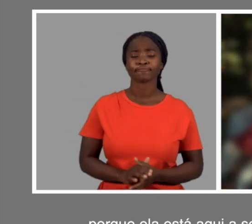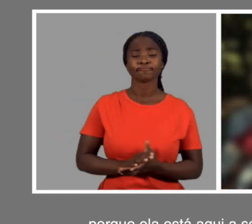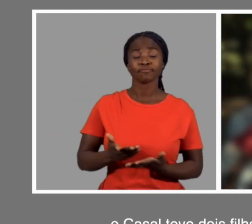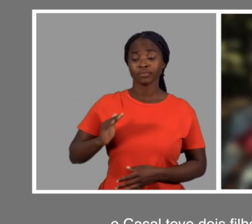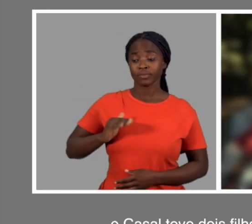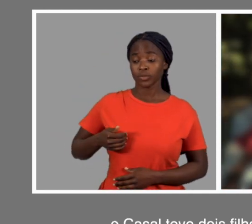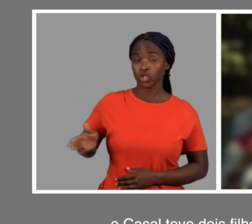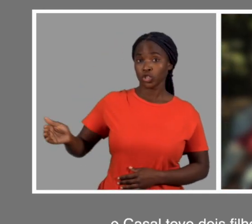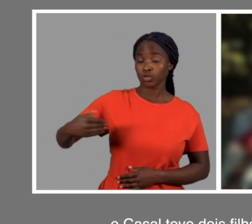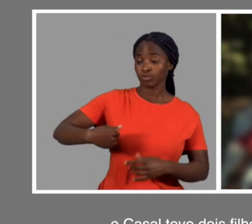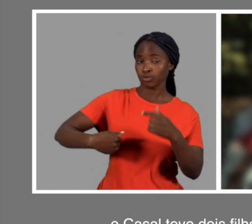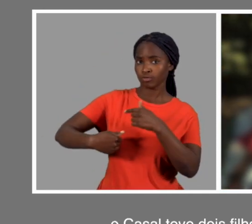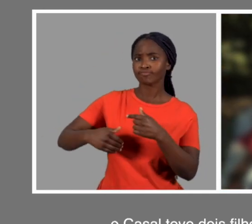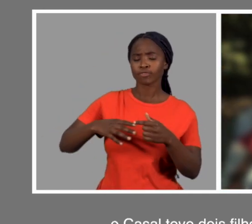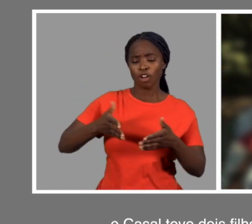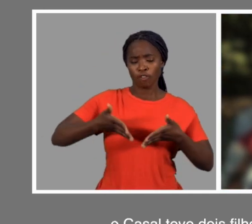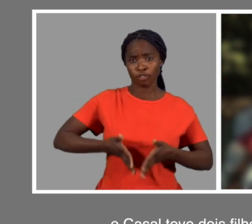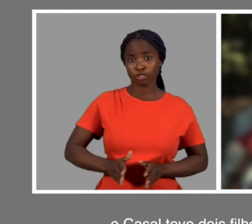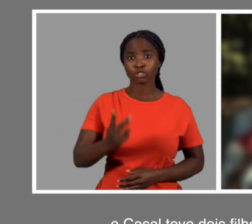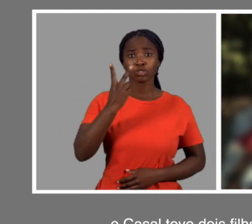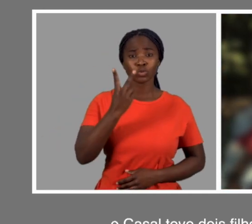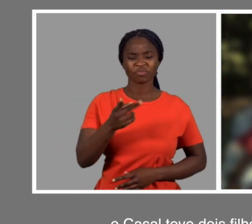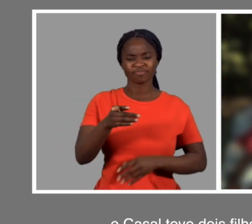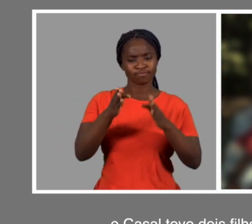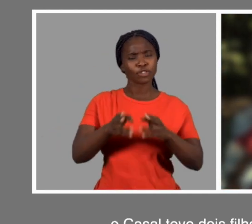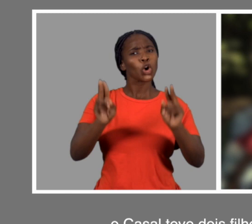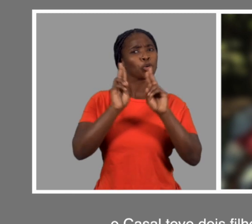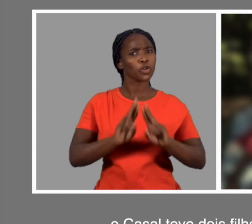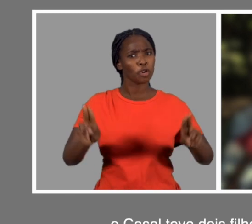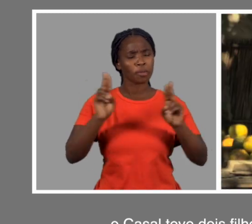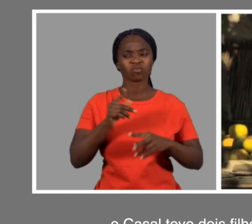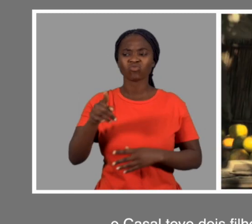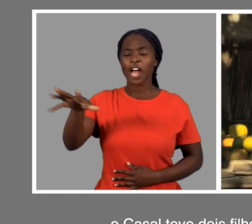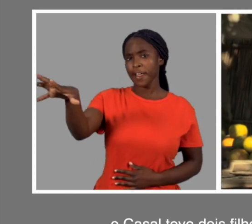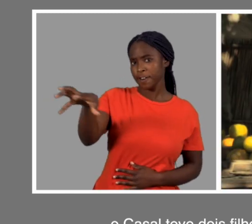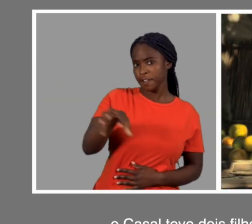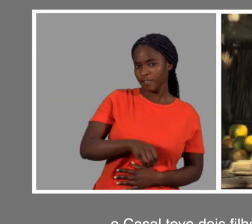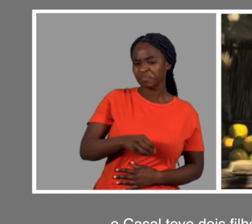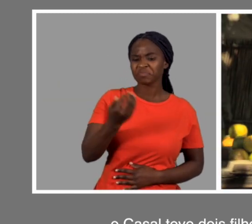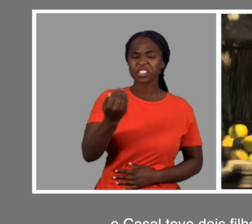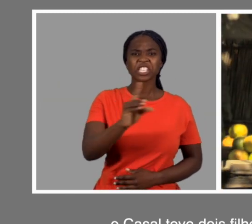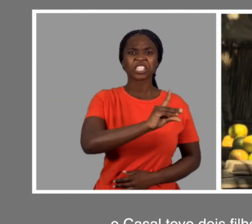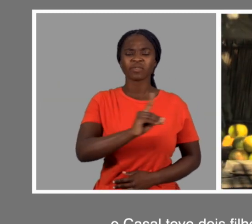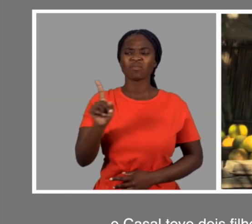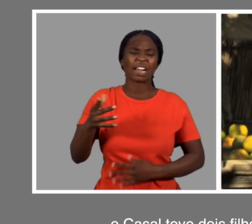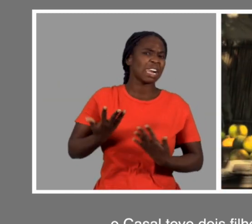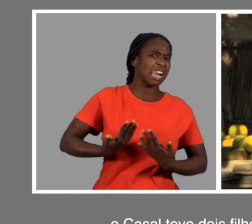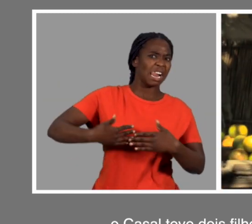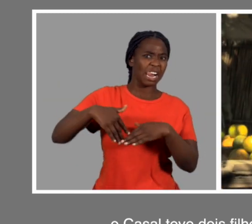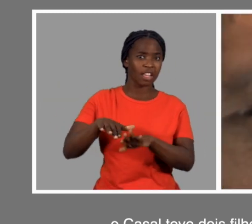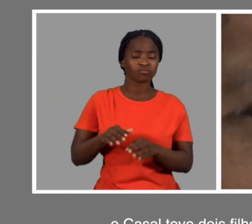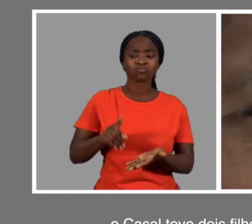O casal teve dois filhos, um dos quais com deficiência e vive com o Sr. Rogério,